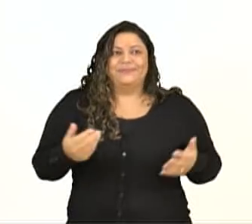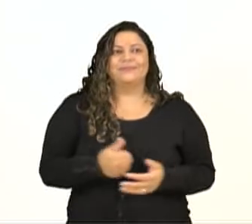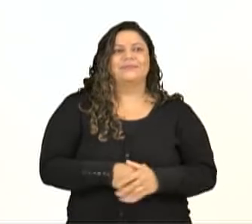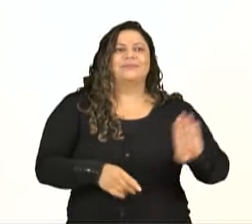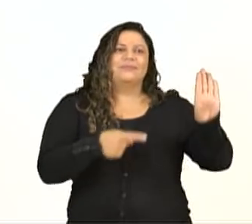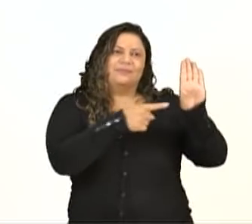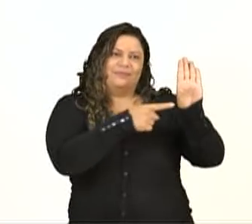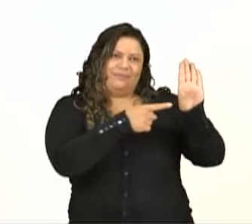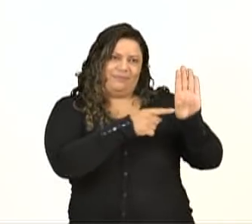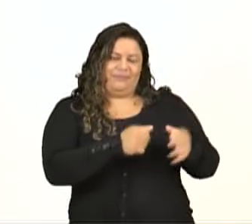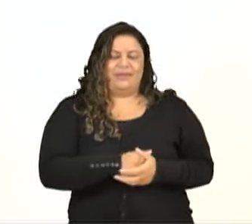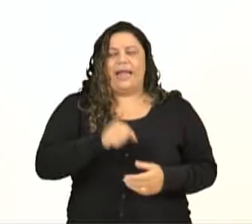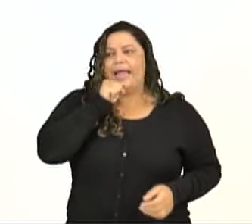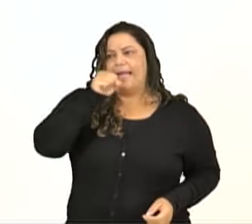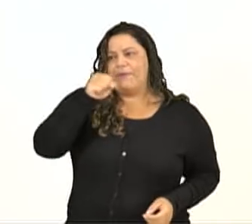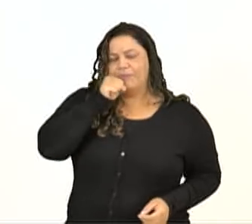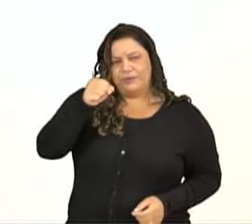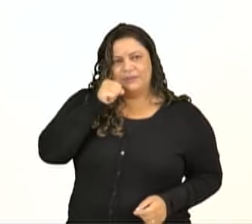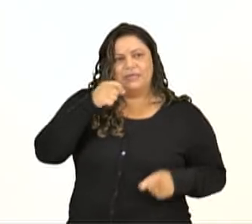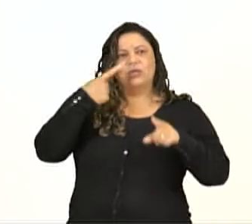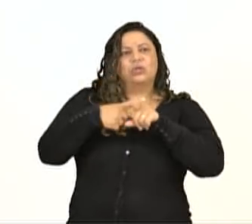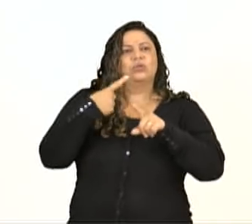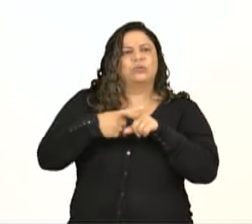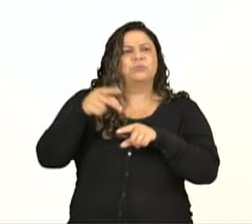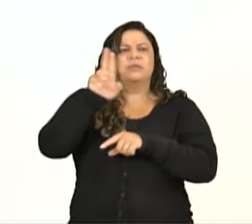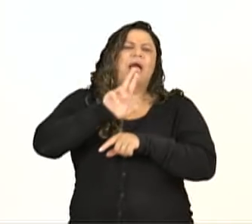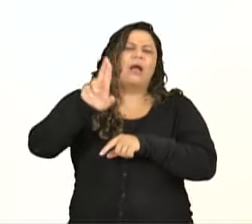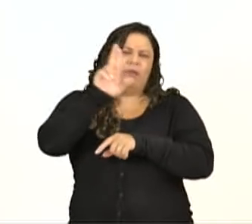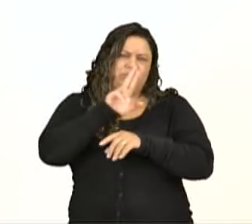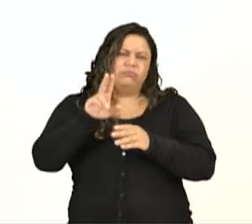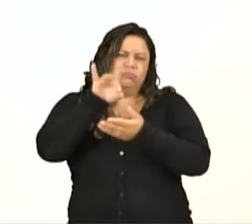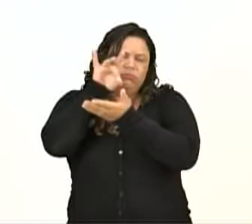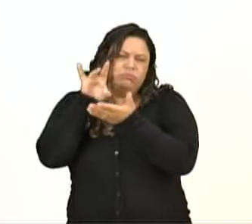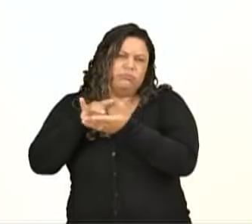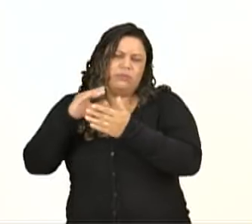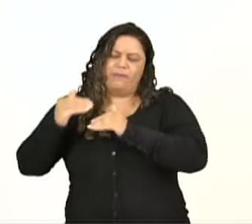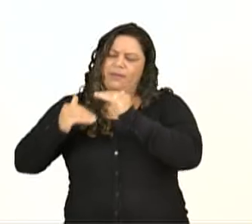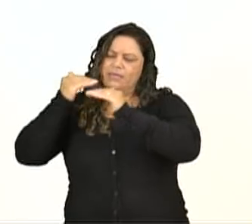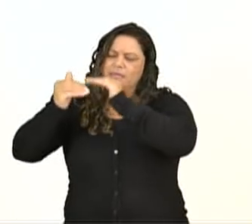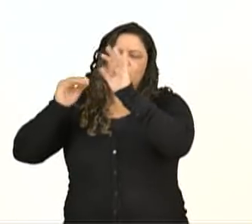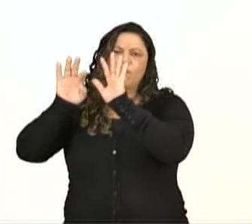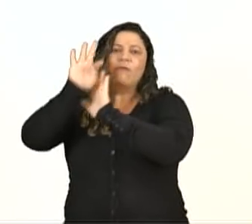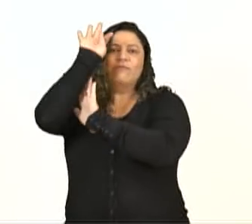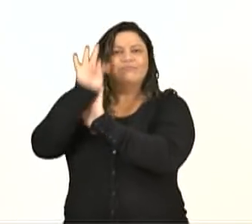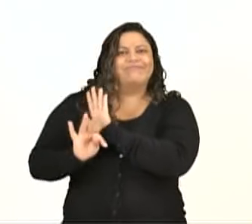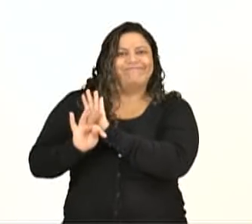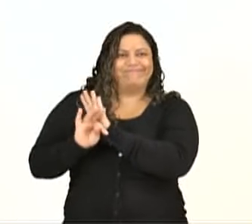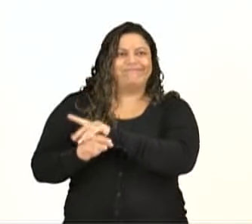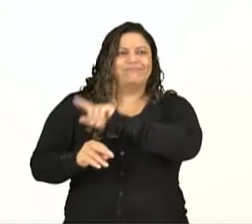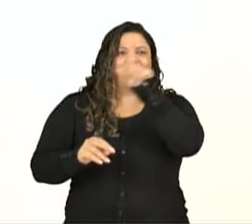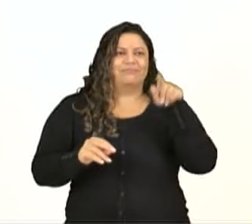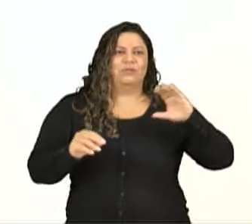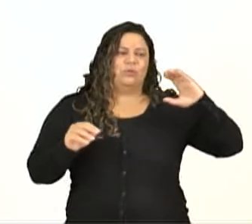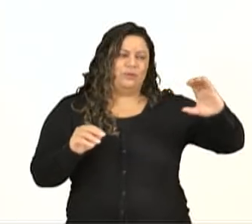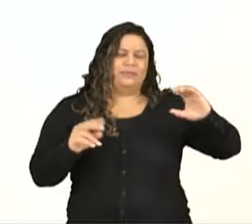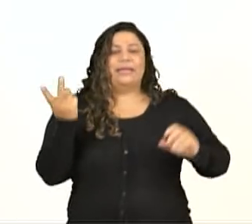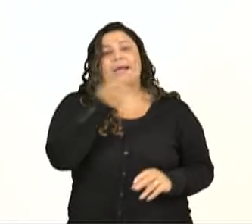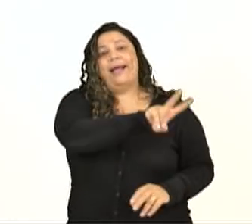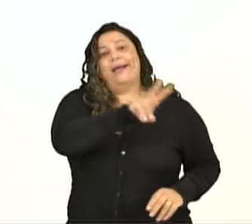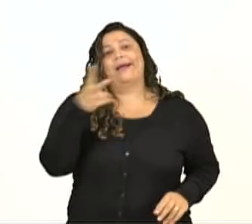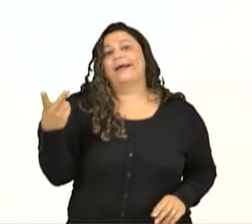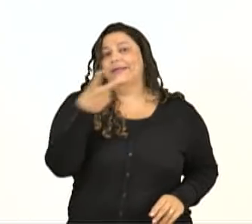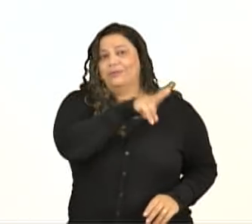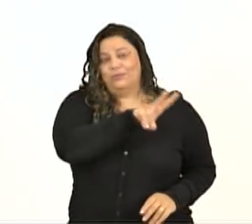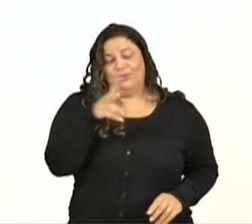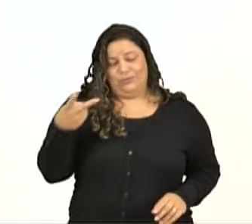a reportagem, porque além de utilizar um fato, desenvolve o texto sobre ele. Ou C, as duas, pois ambas